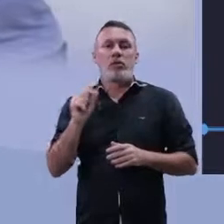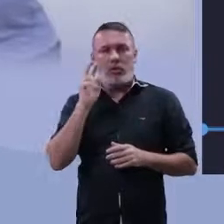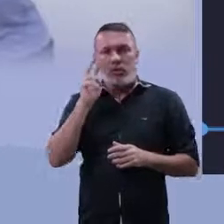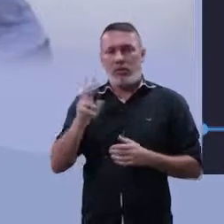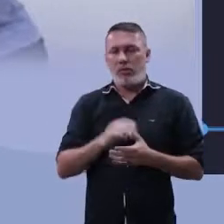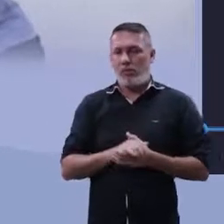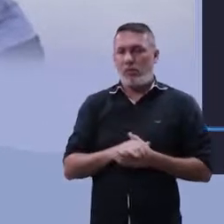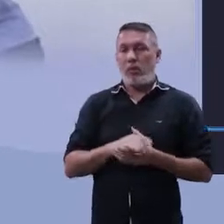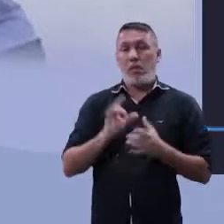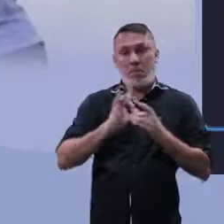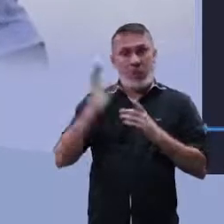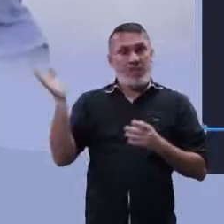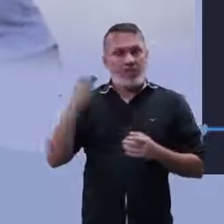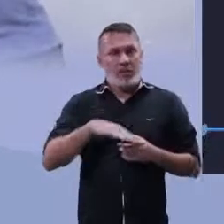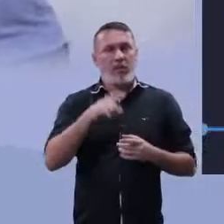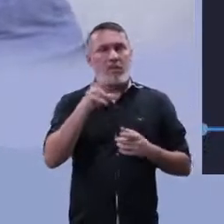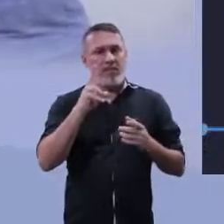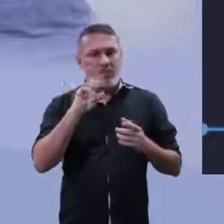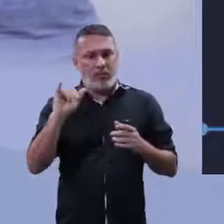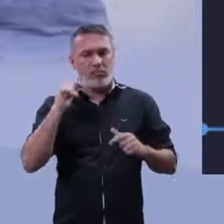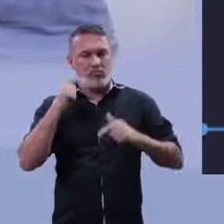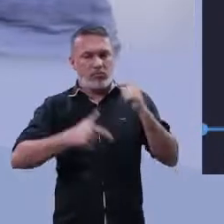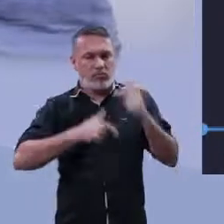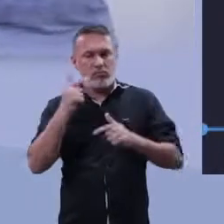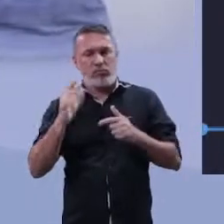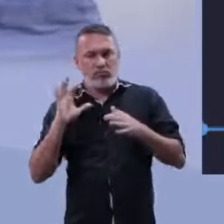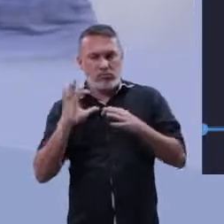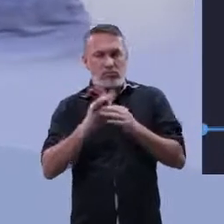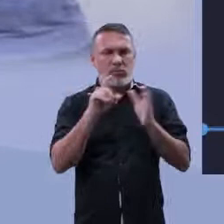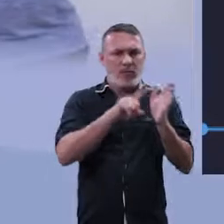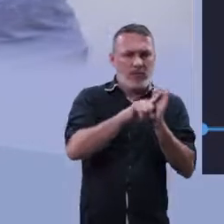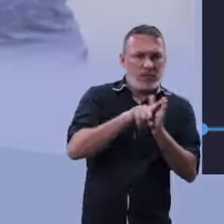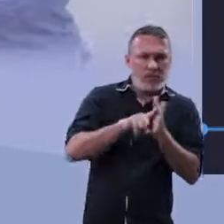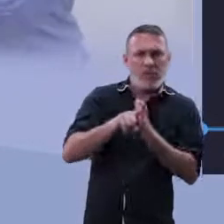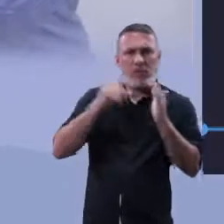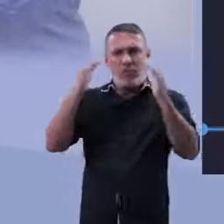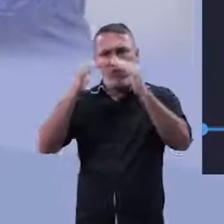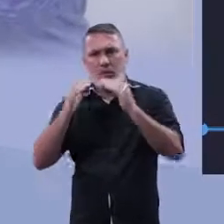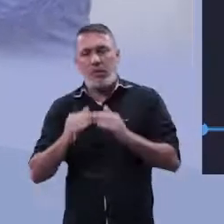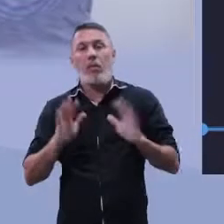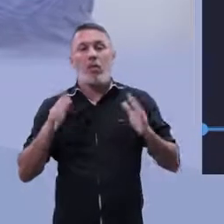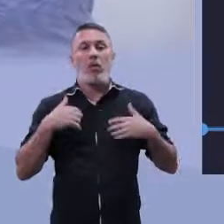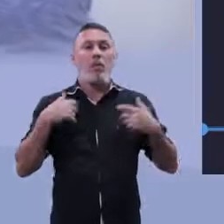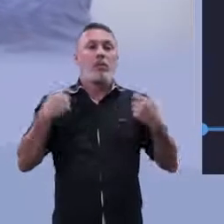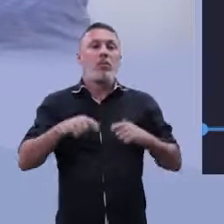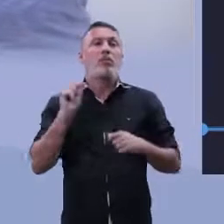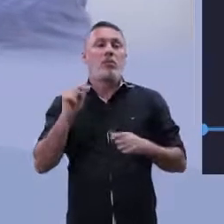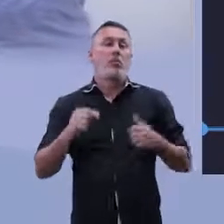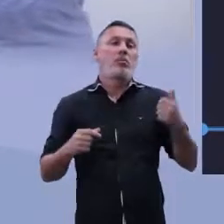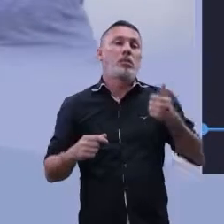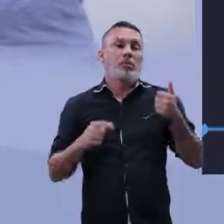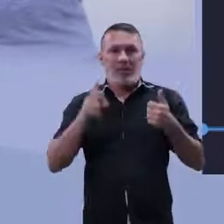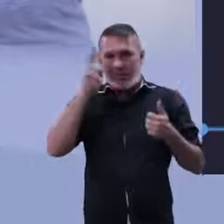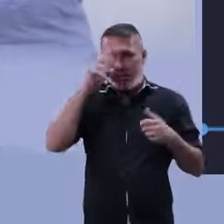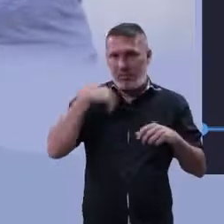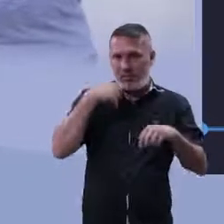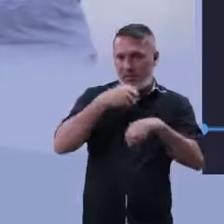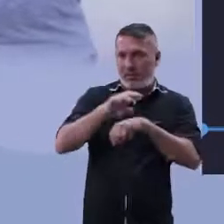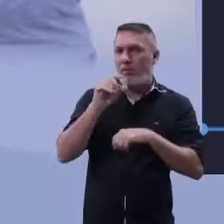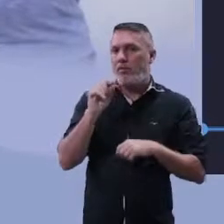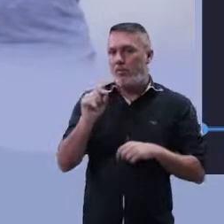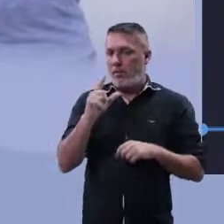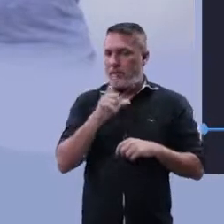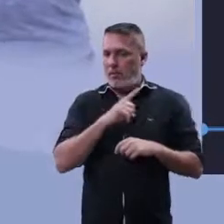ele fala. Pessoal, pode vir, vocês vão trabalhar, nós vamos, né, fiscalizar, mas agora eu preciso. Primeira parte, lembra que eu